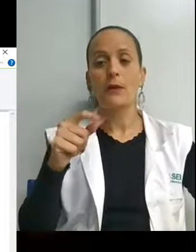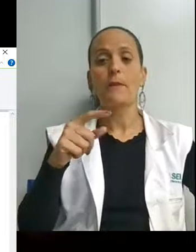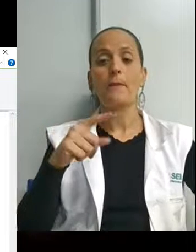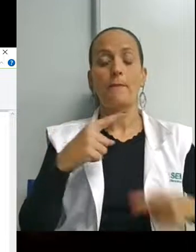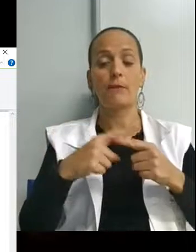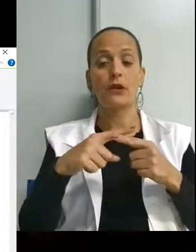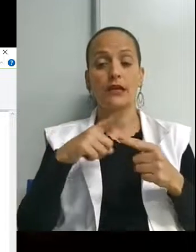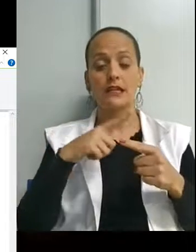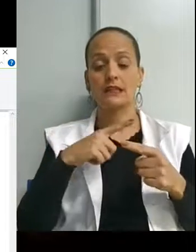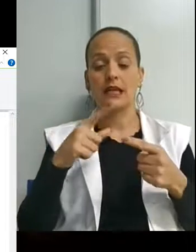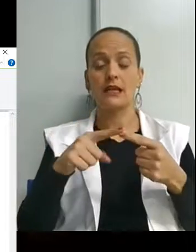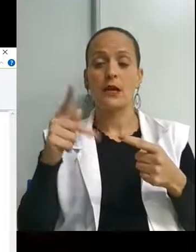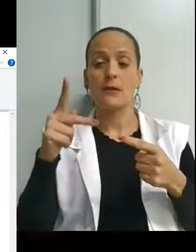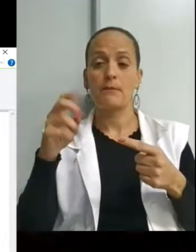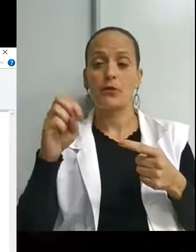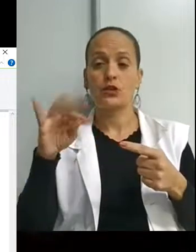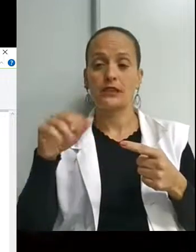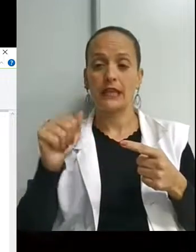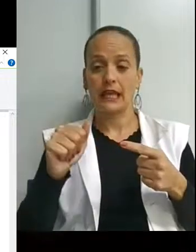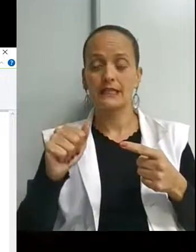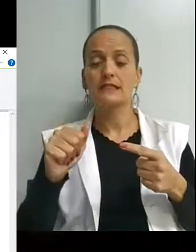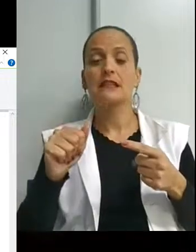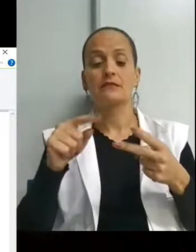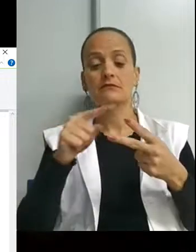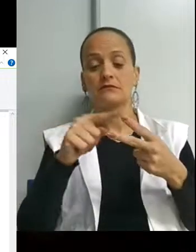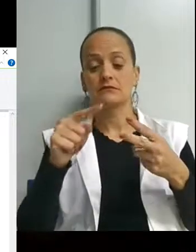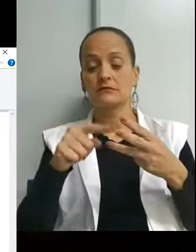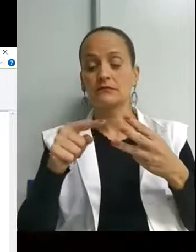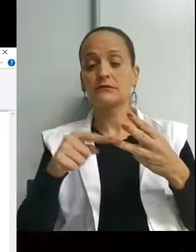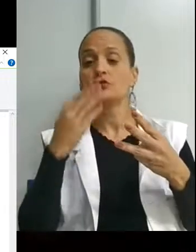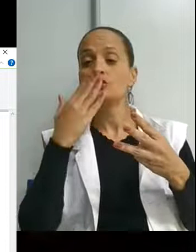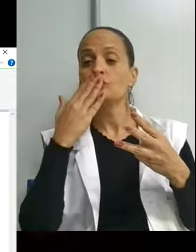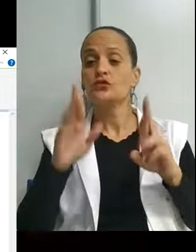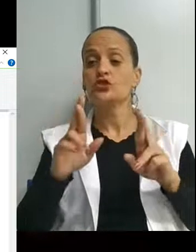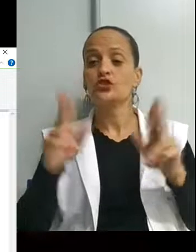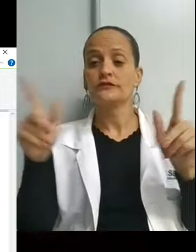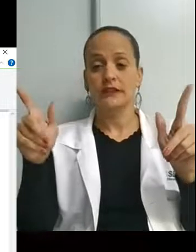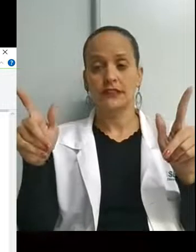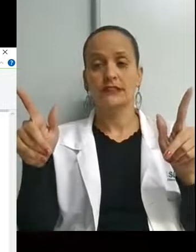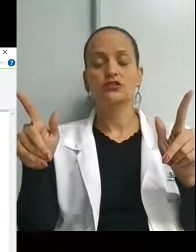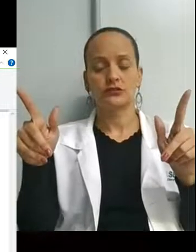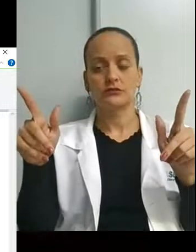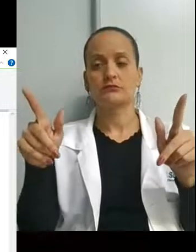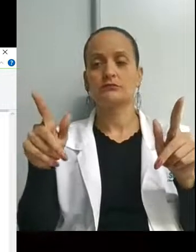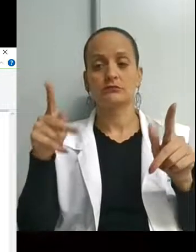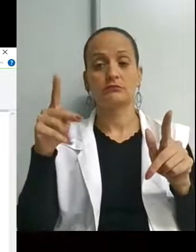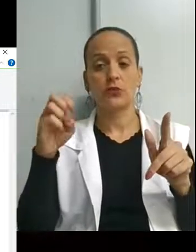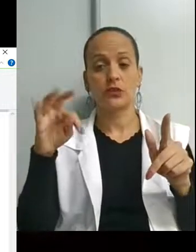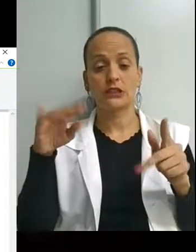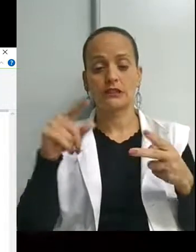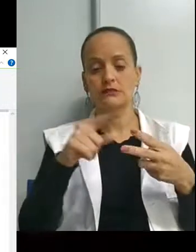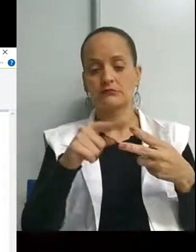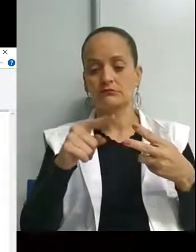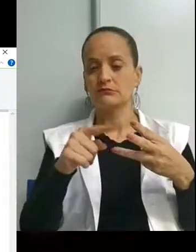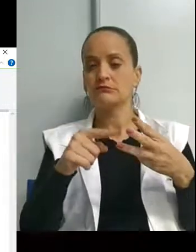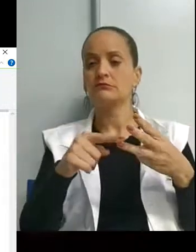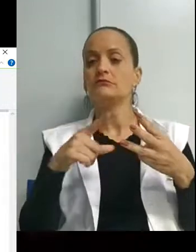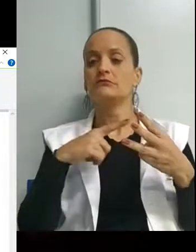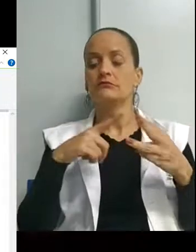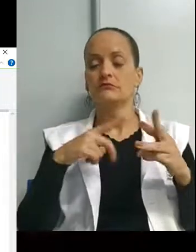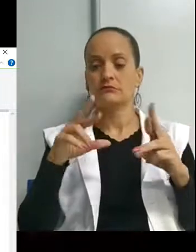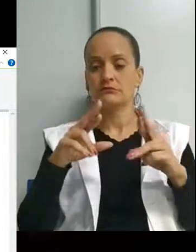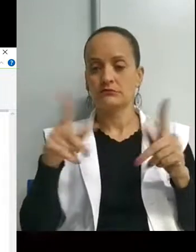potência ativa, a aparente e a potência reativa, né? Então, assim, vou explicar isso aqui de